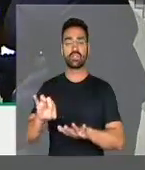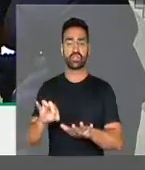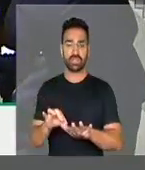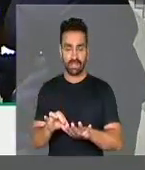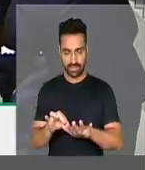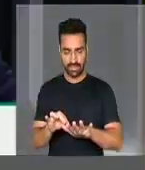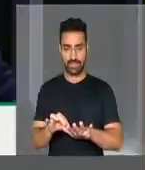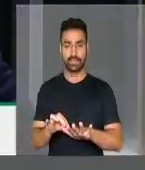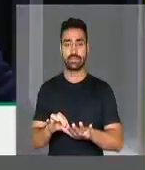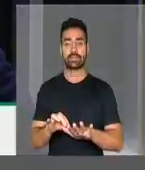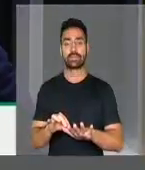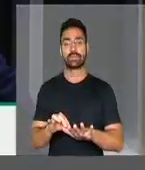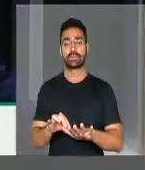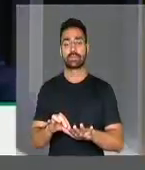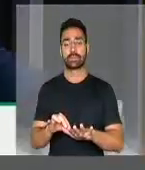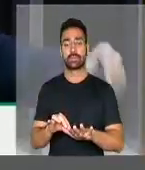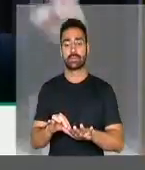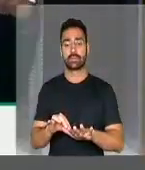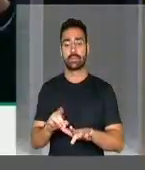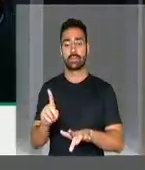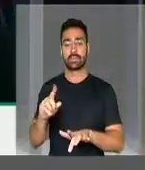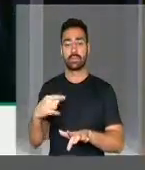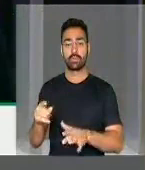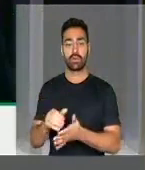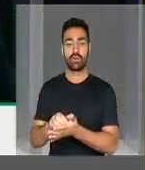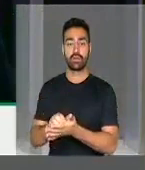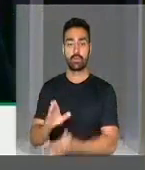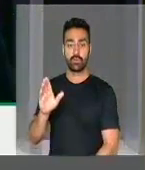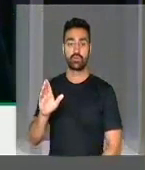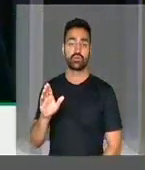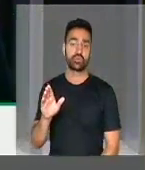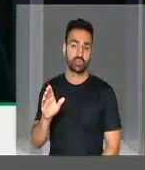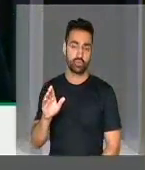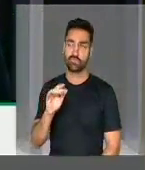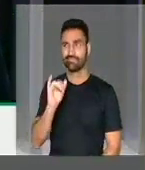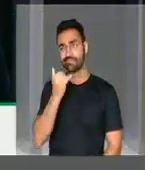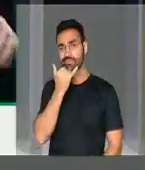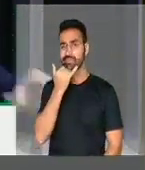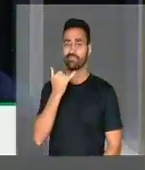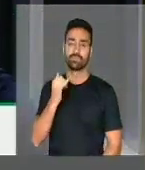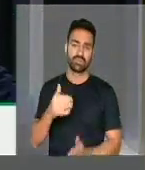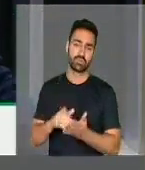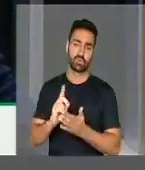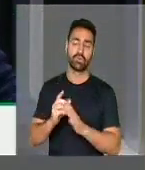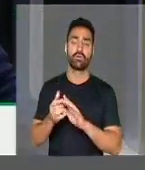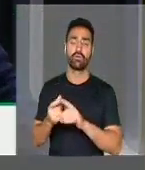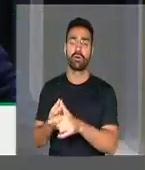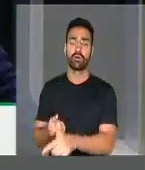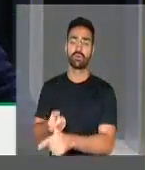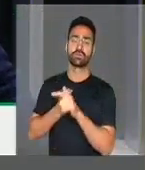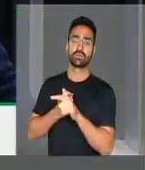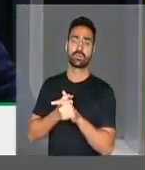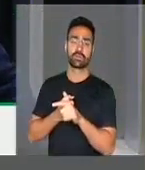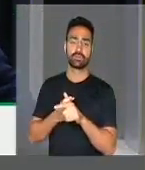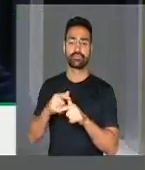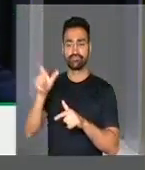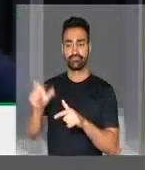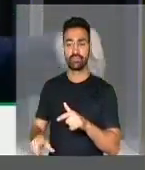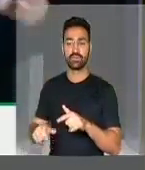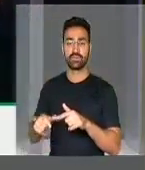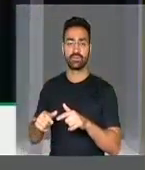gerou o afastamento do envolvido de uma